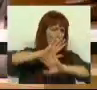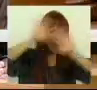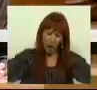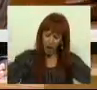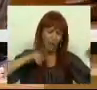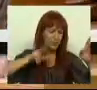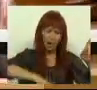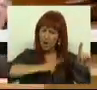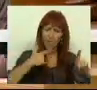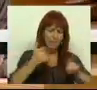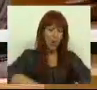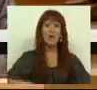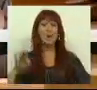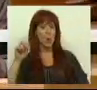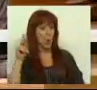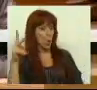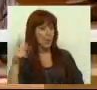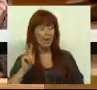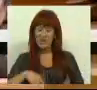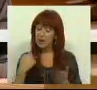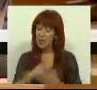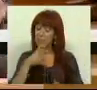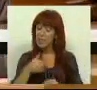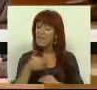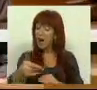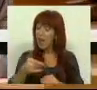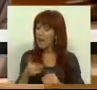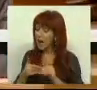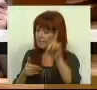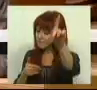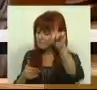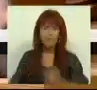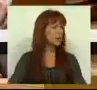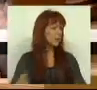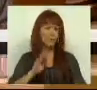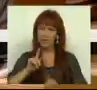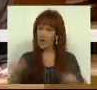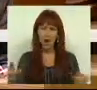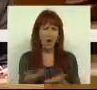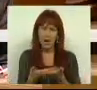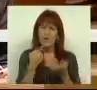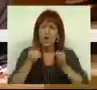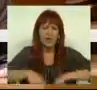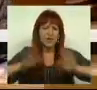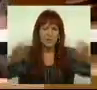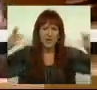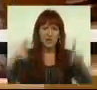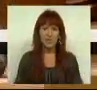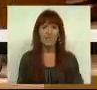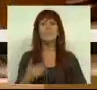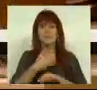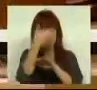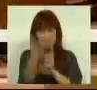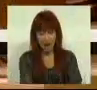descalabro para o país. O PEV sempre disse que mais tarde ou mais cedo era inevitável essa renegociação. Foi